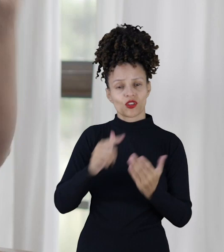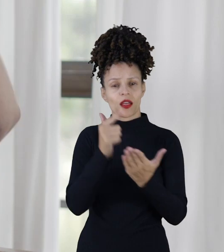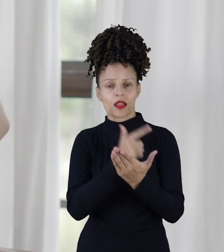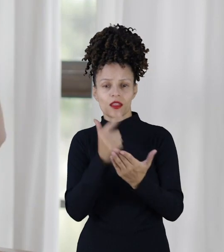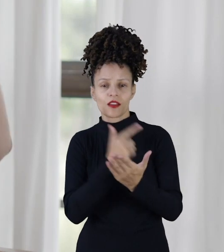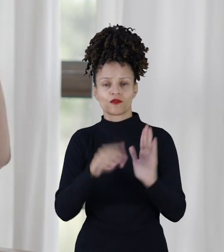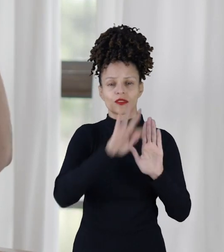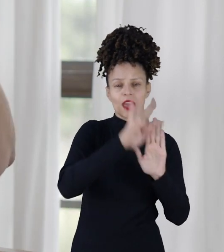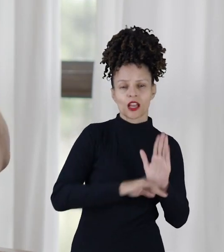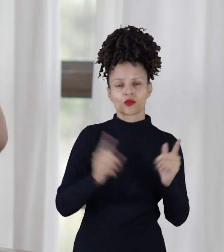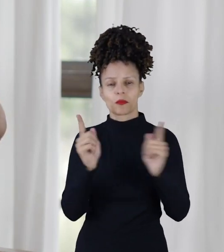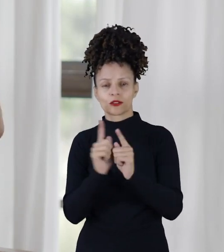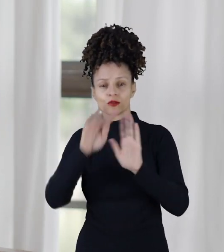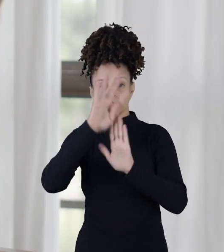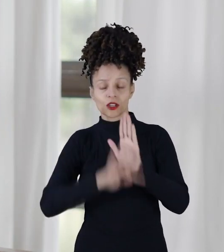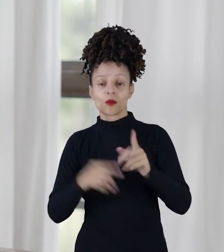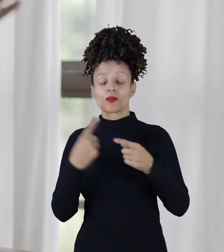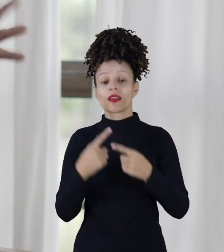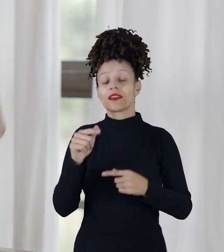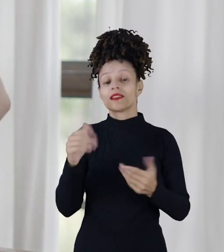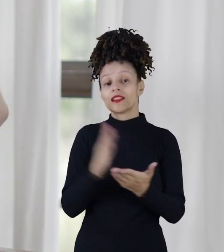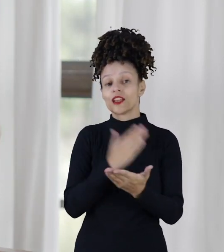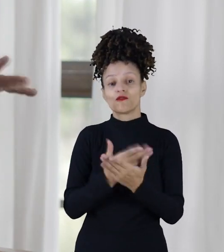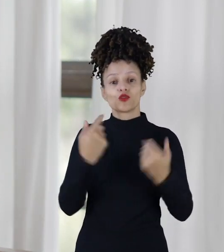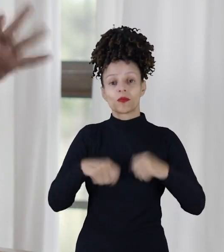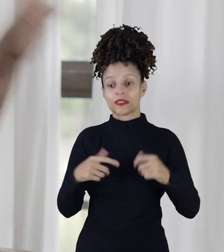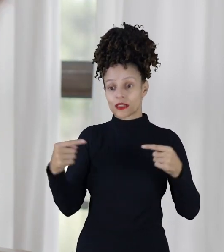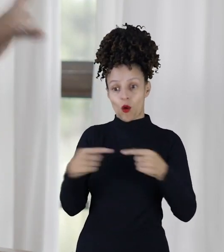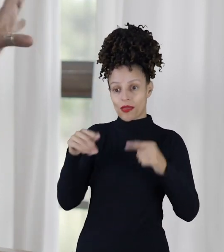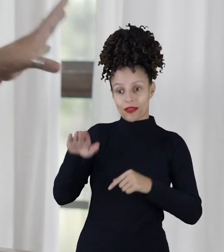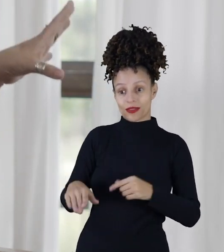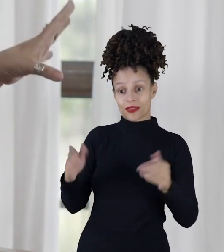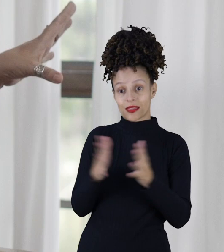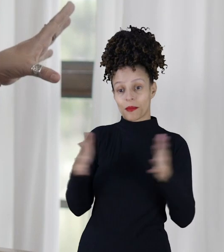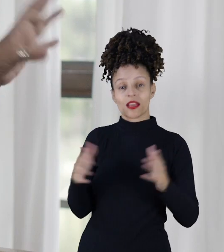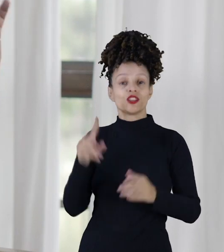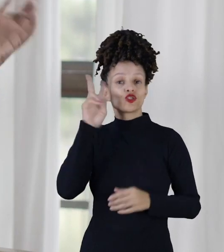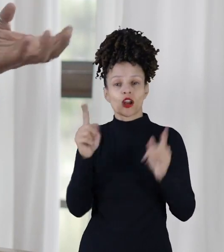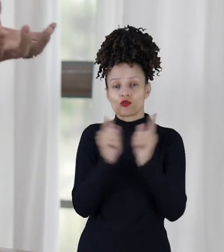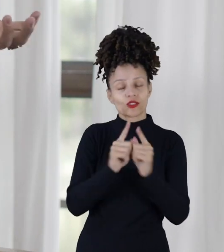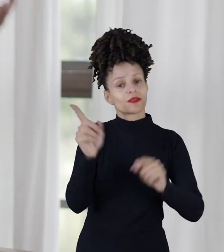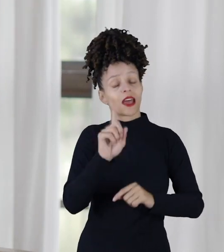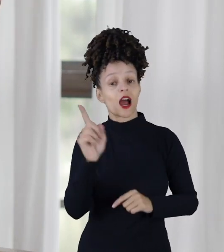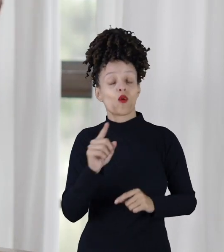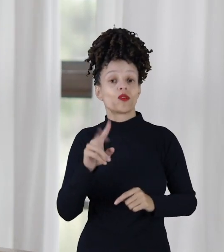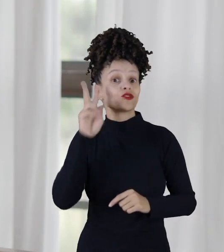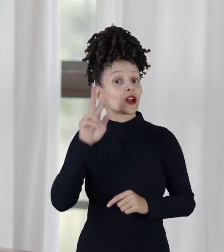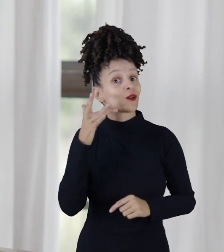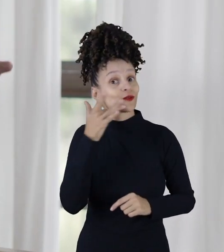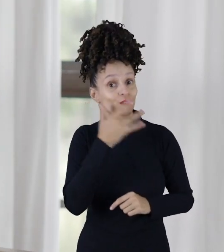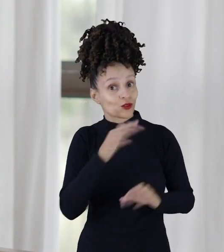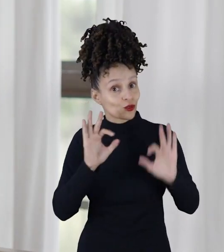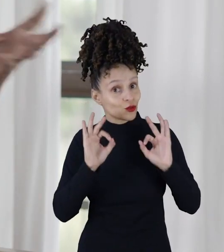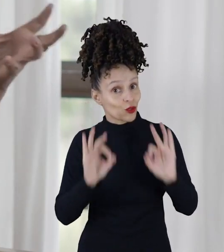de imagem, livro com mais texto, com menos texto, porque o livro não precisa ter o tamanho da criança. Tem que ser uma história curtinha. Não, tem que ser uma